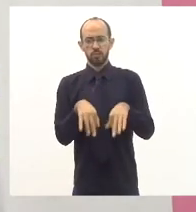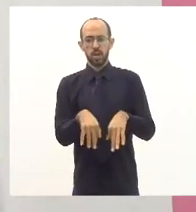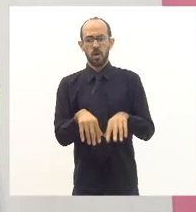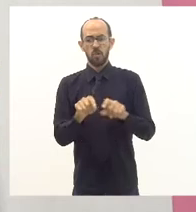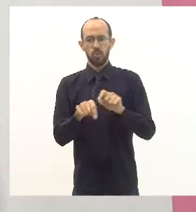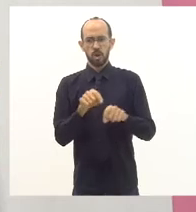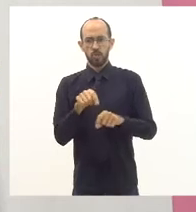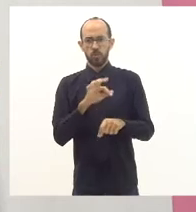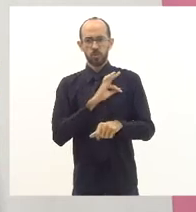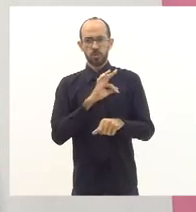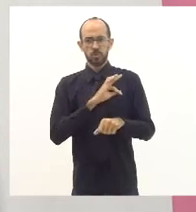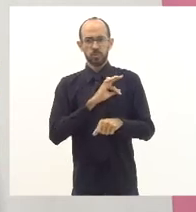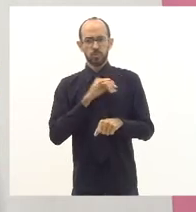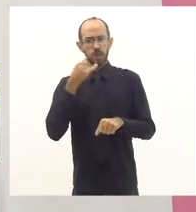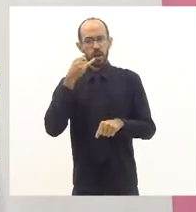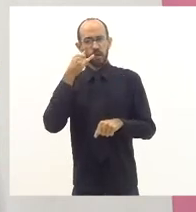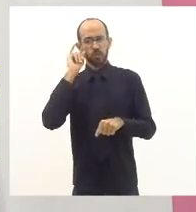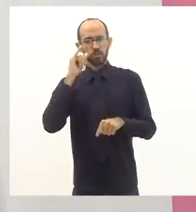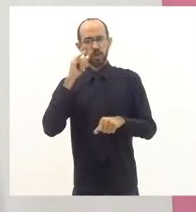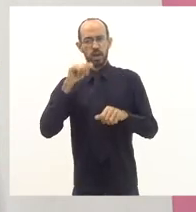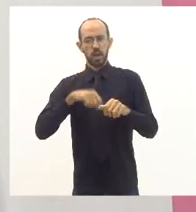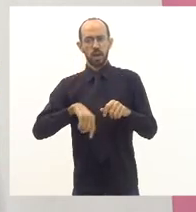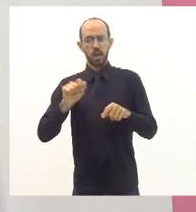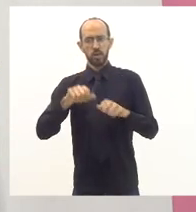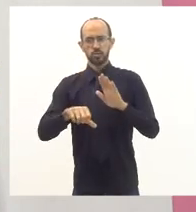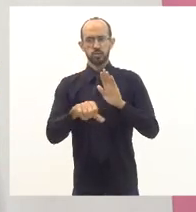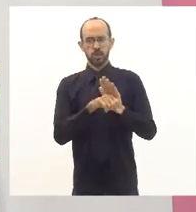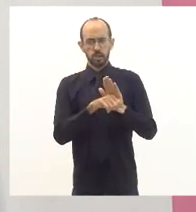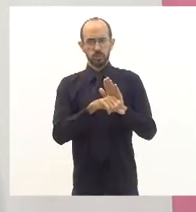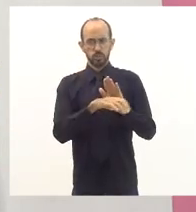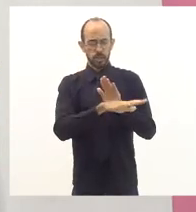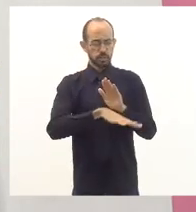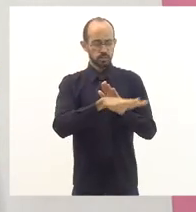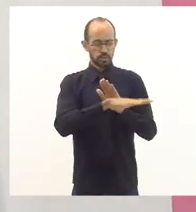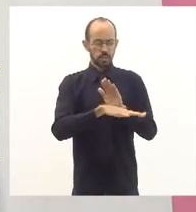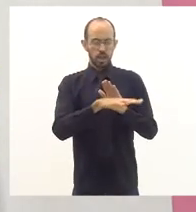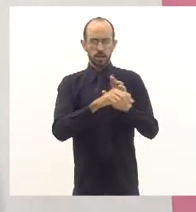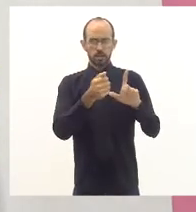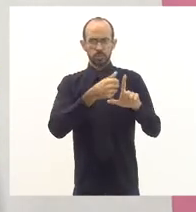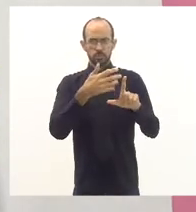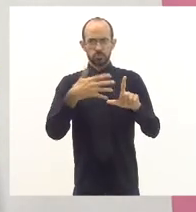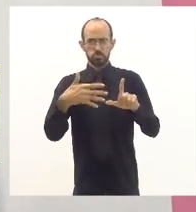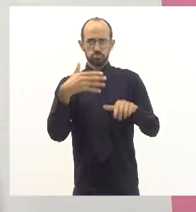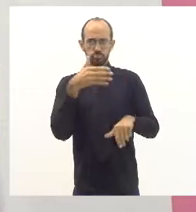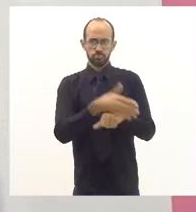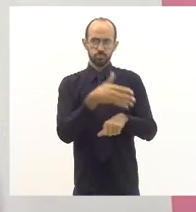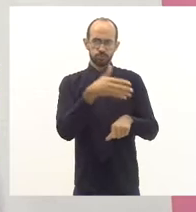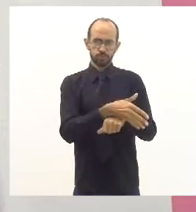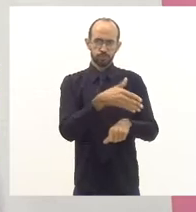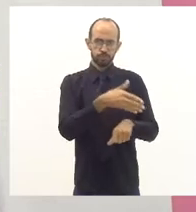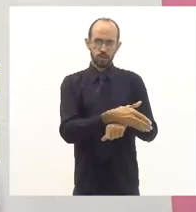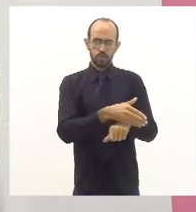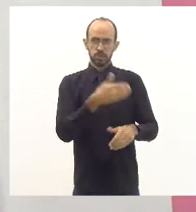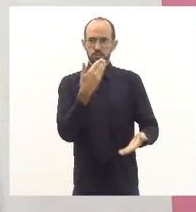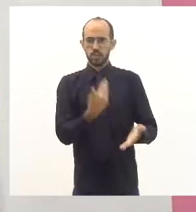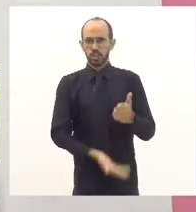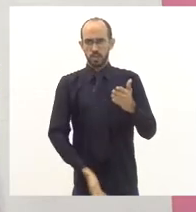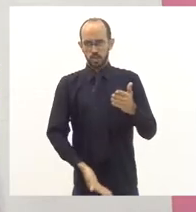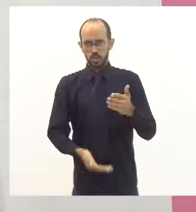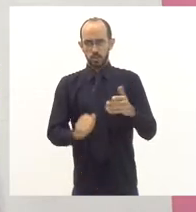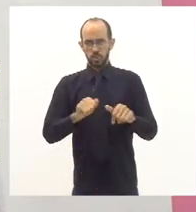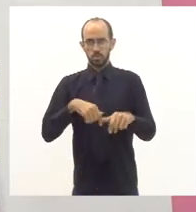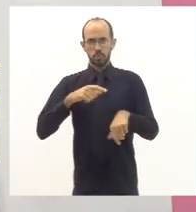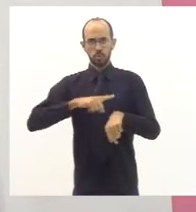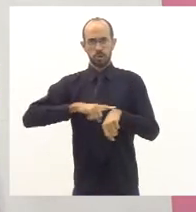policiamento preventivo e diferenciado nas áreas de frequência LGBTI, que se perderam. Ao longo do tempo,